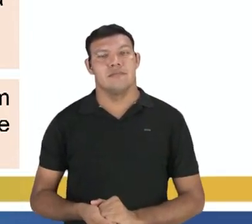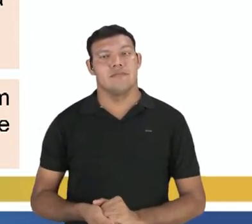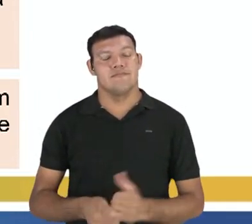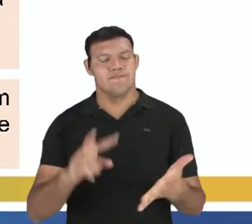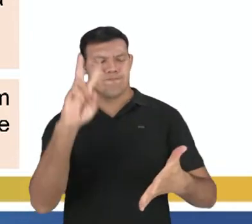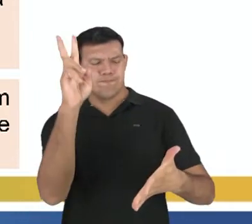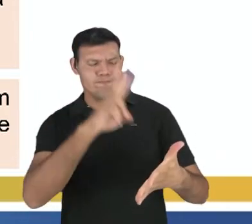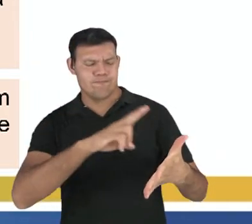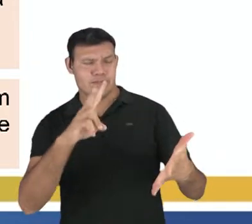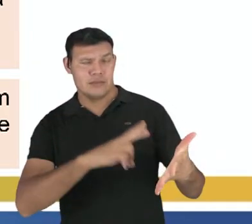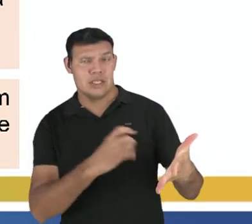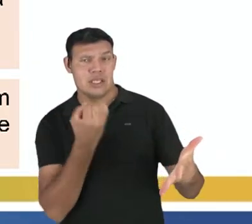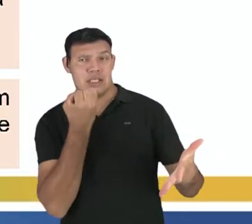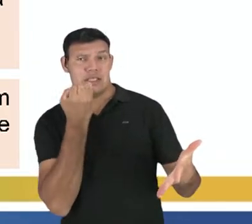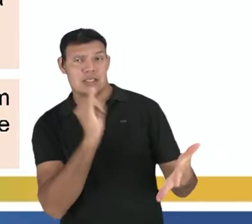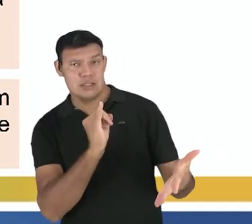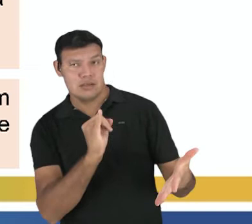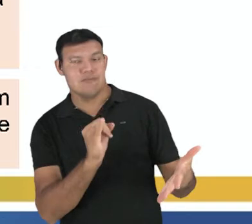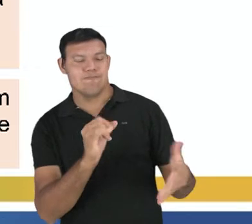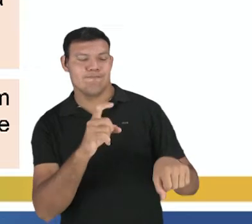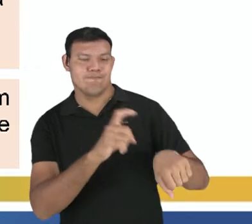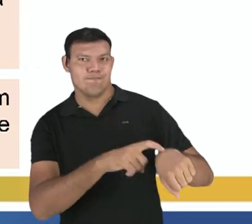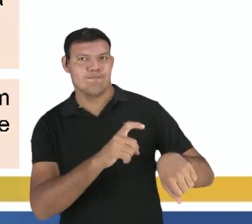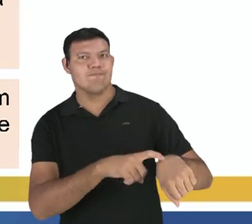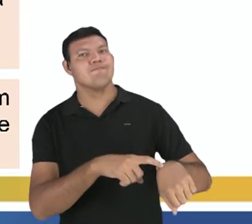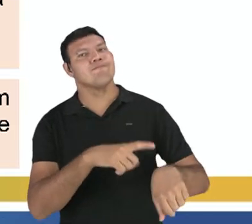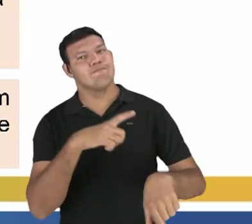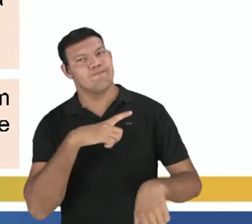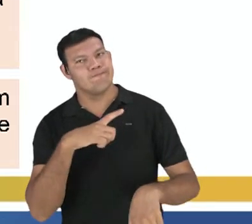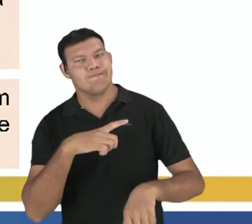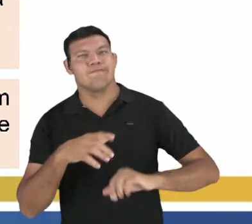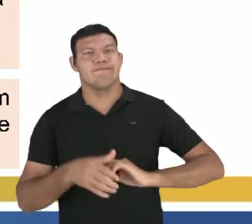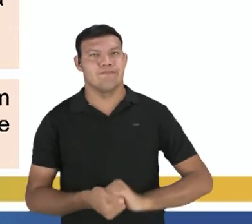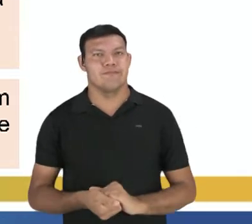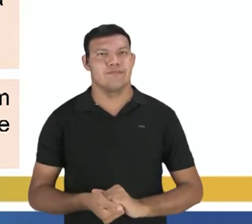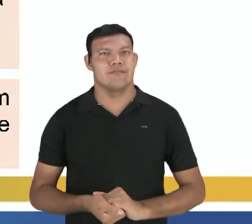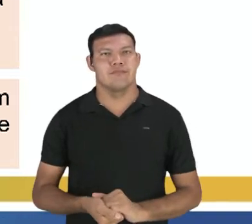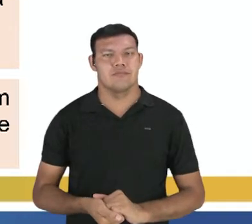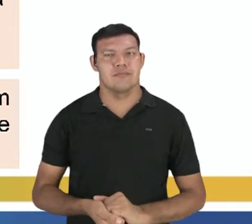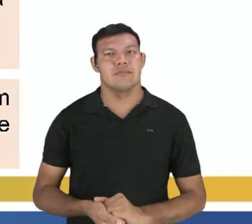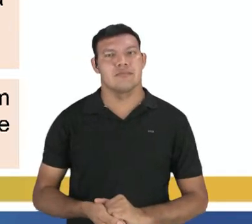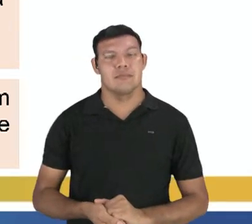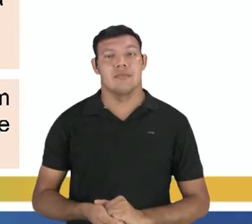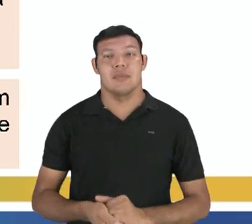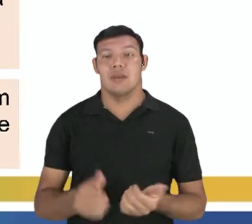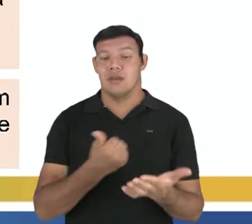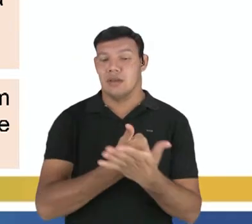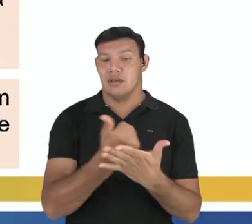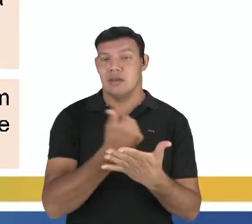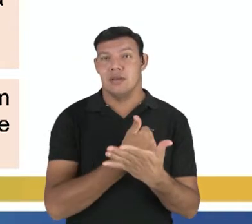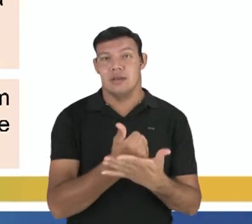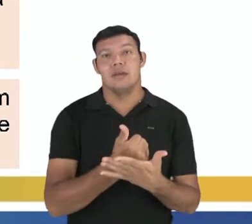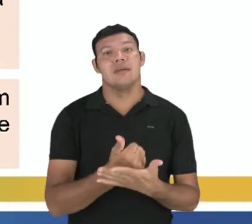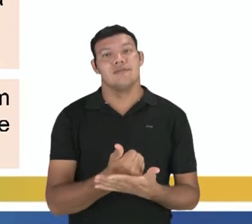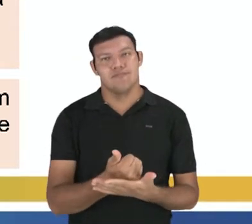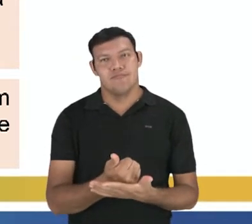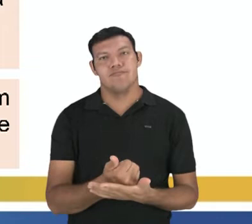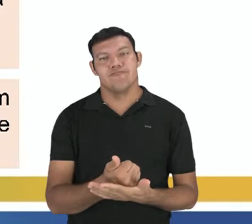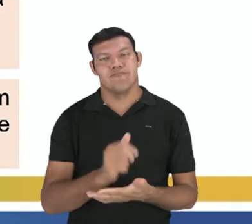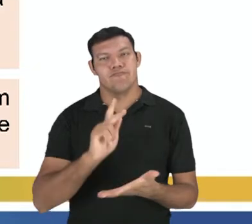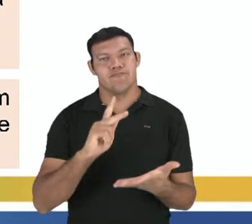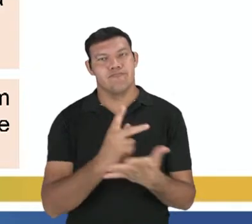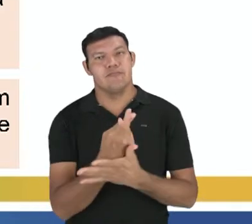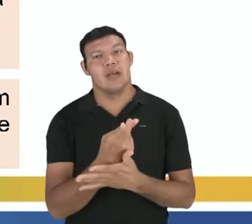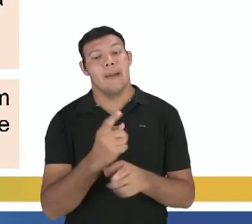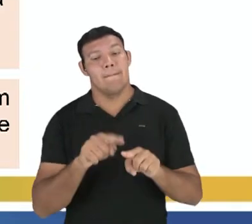Leria mais se houvera tempo, ou se tivesse havido tempo. Então, é uma ação que ela ia